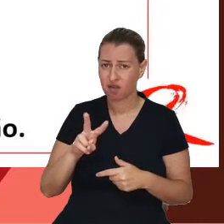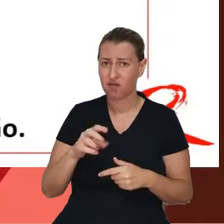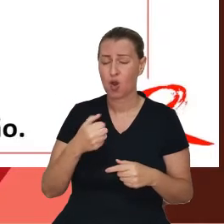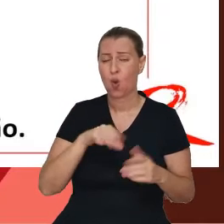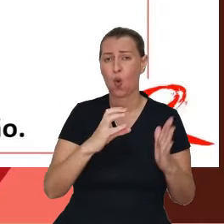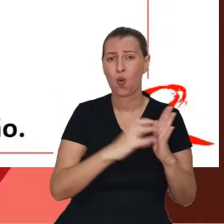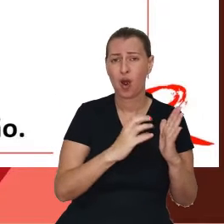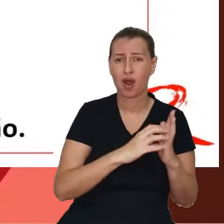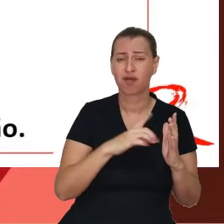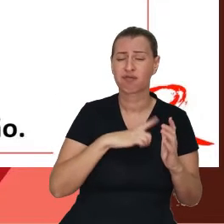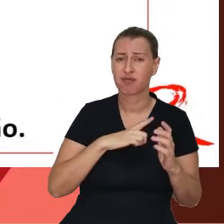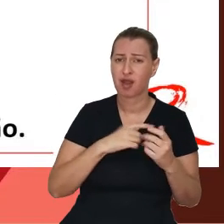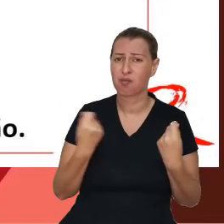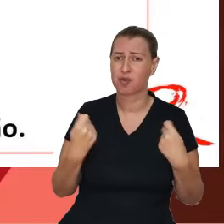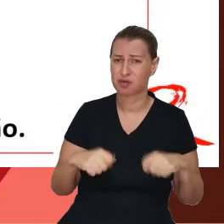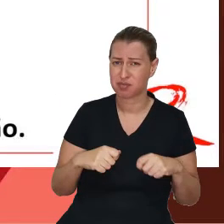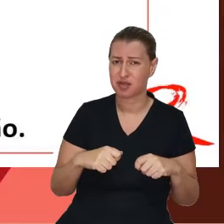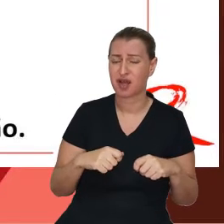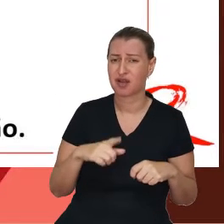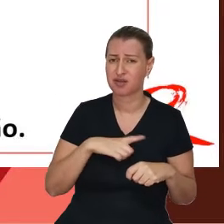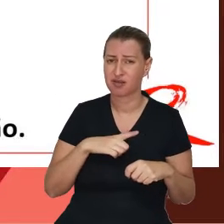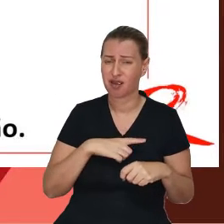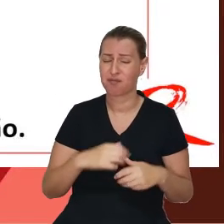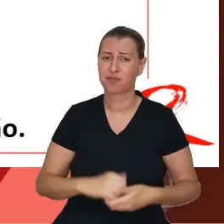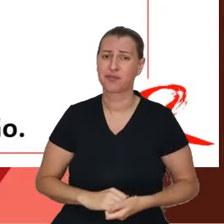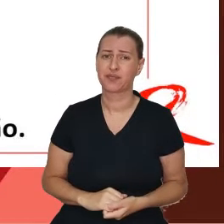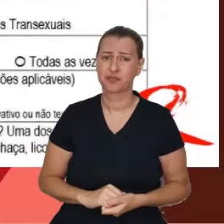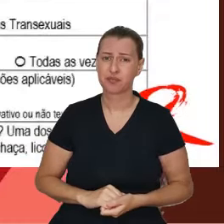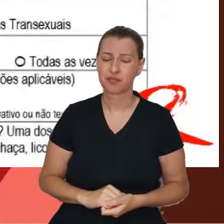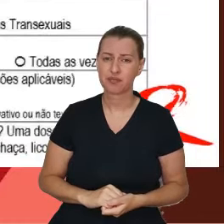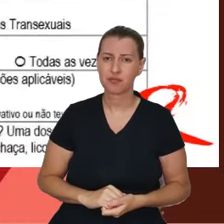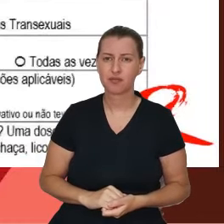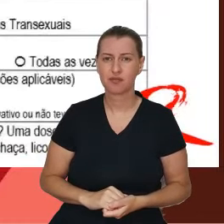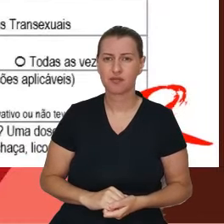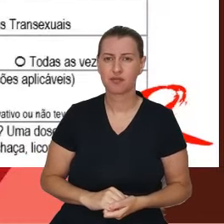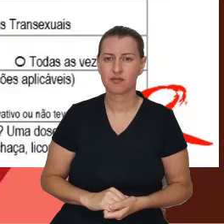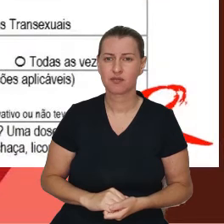pode vir, tem potencial, né, de causar.